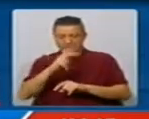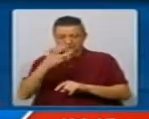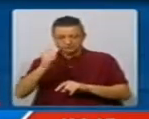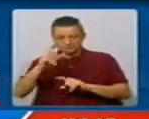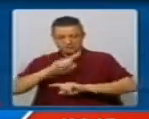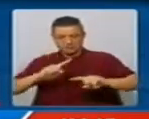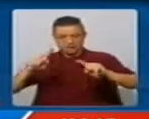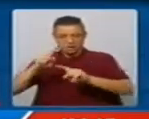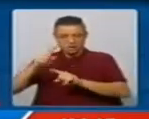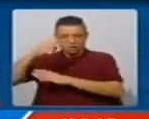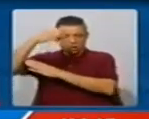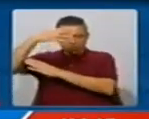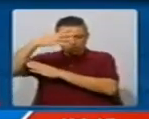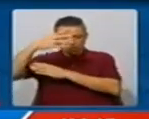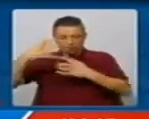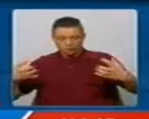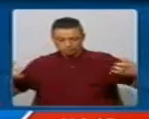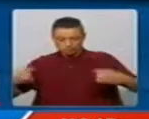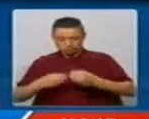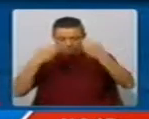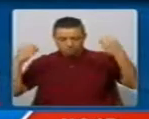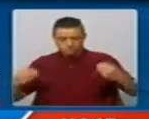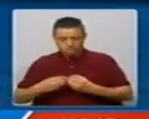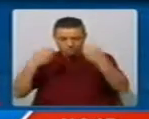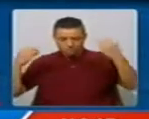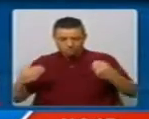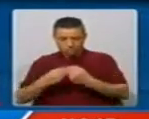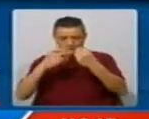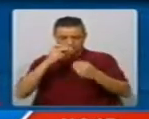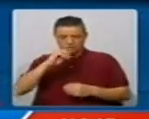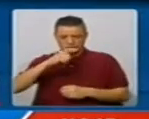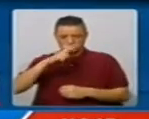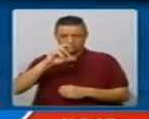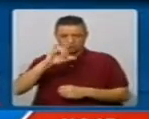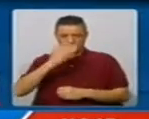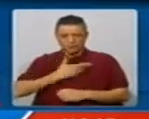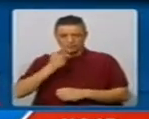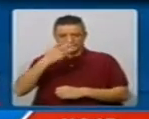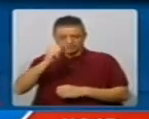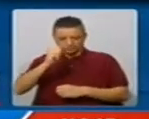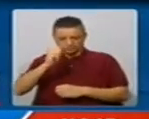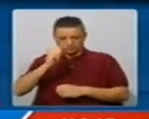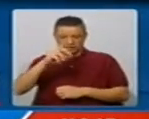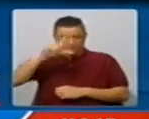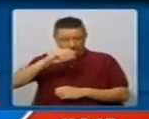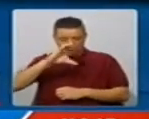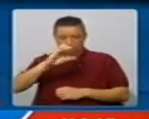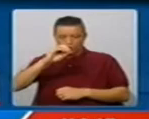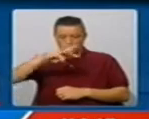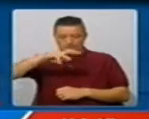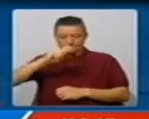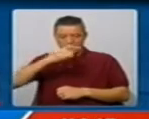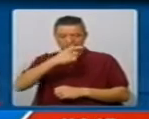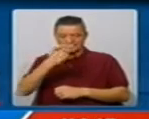falar de uma luz provocada pelo choque de asteroides, pelos detritos desse choque de asteroides e dos cometas. E, portanto, isso é uma grande